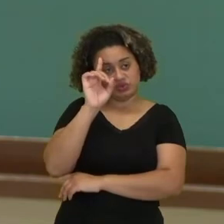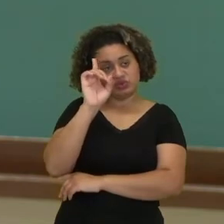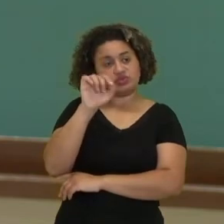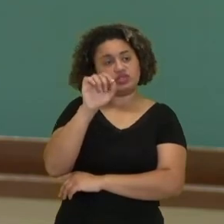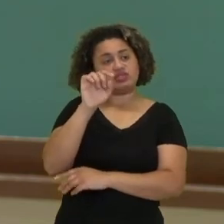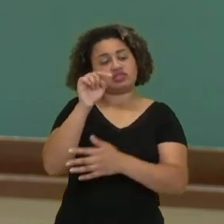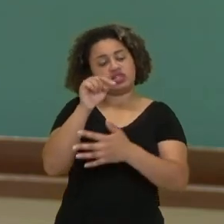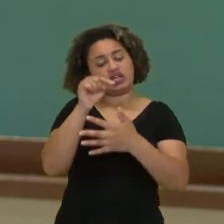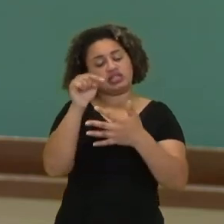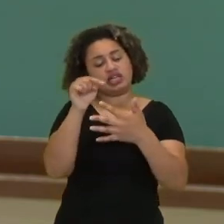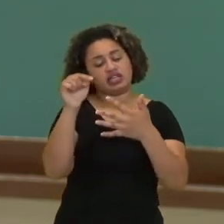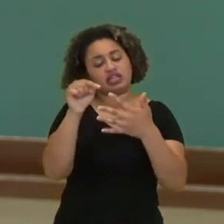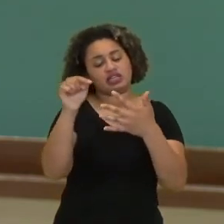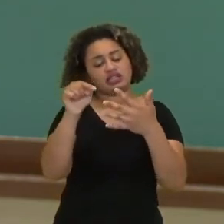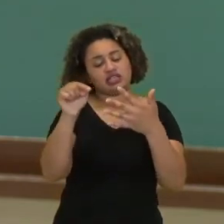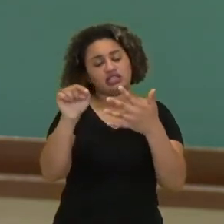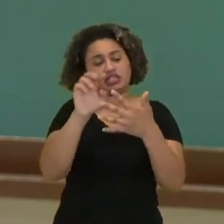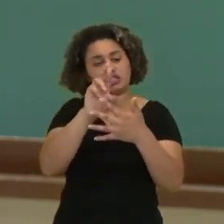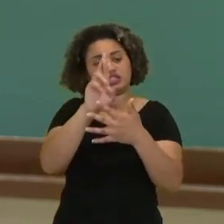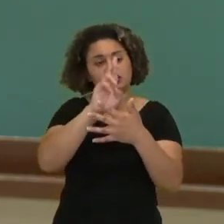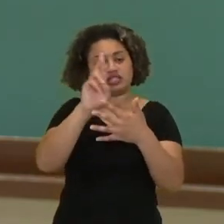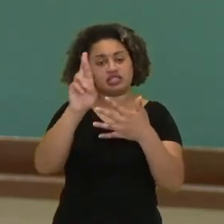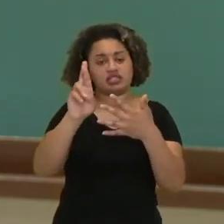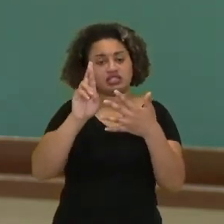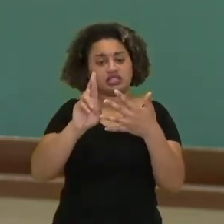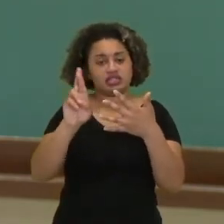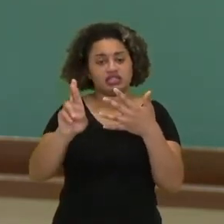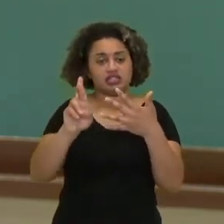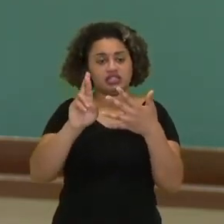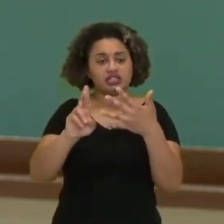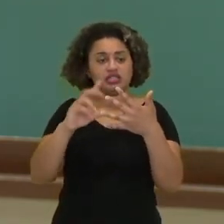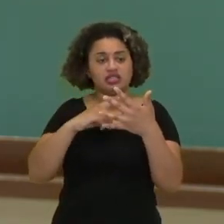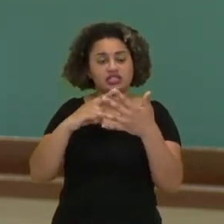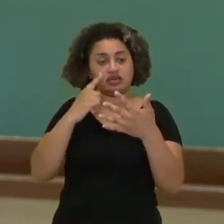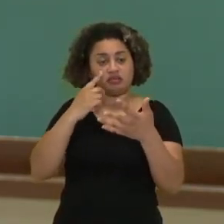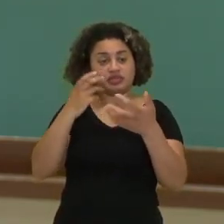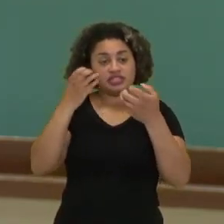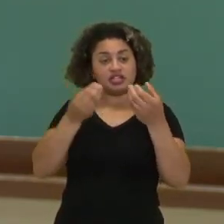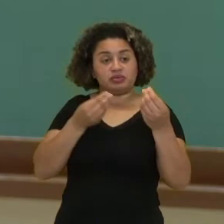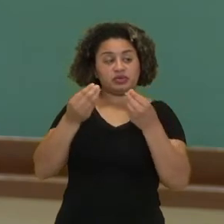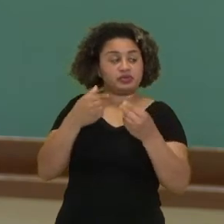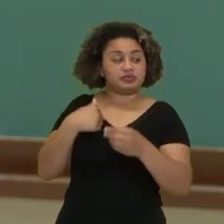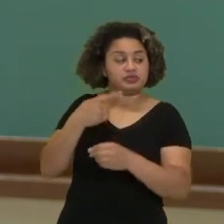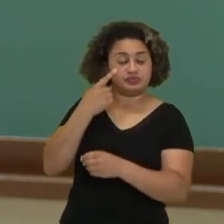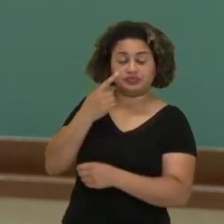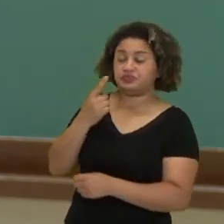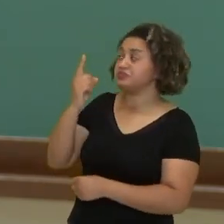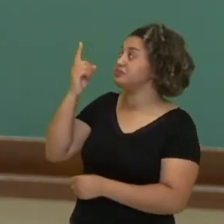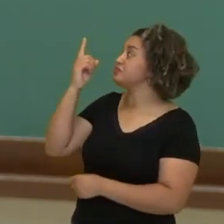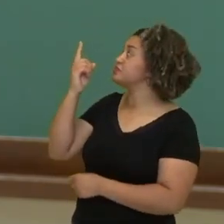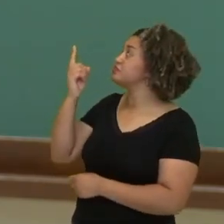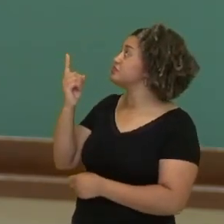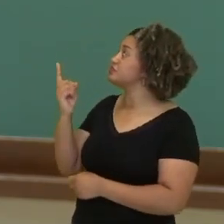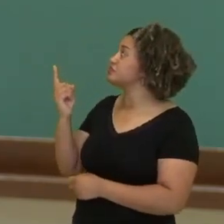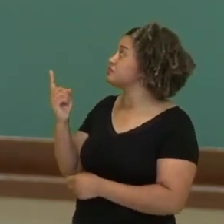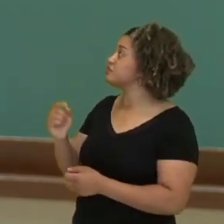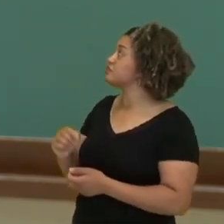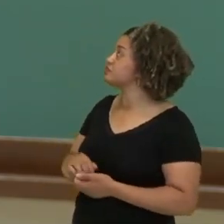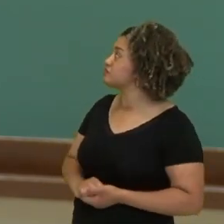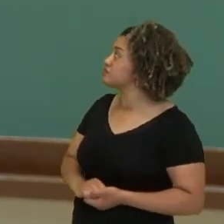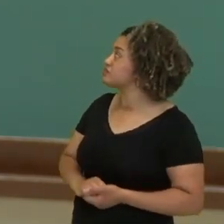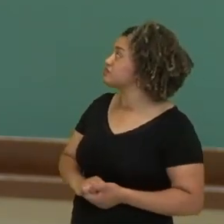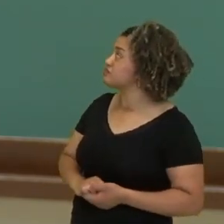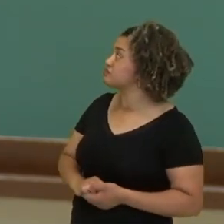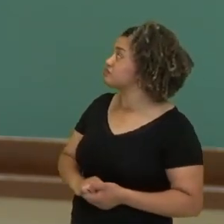cada porcentagem que a gente calculou, olha lá o finalzinho, né? O final vai dar como resultado a